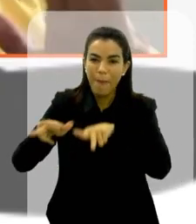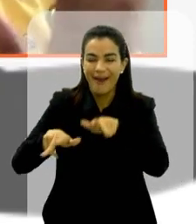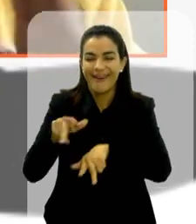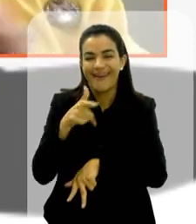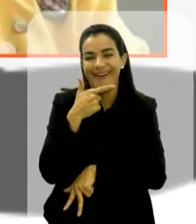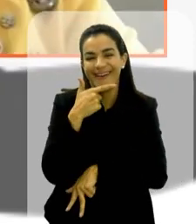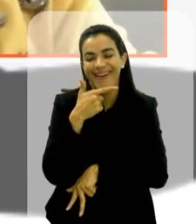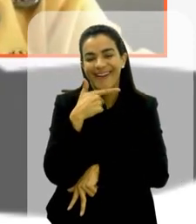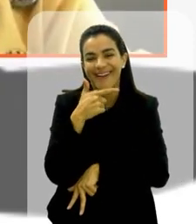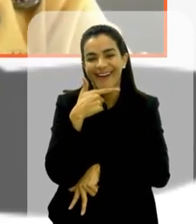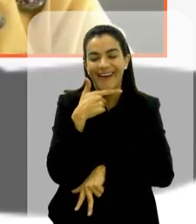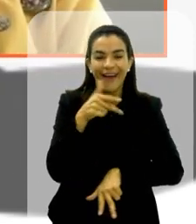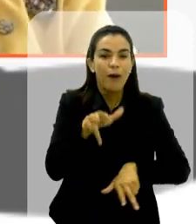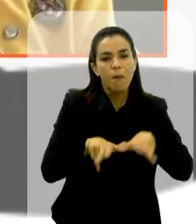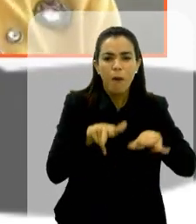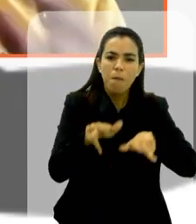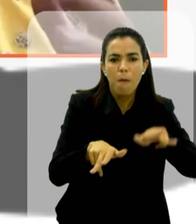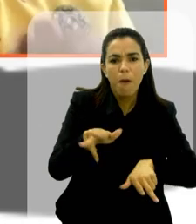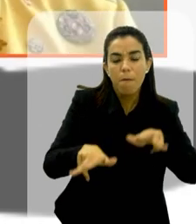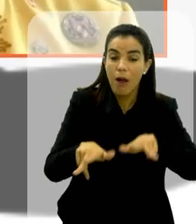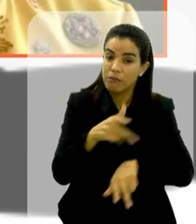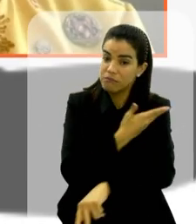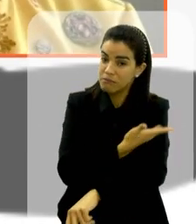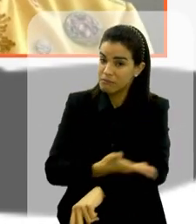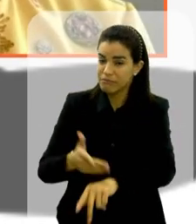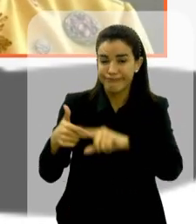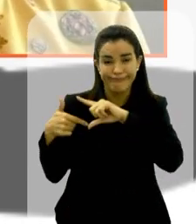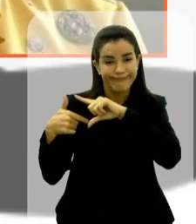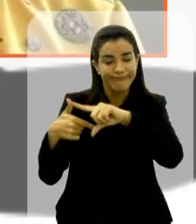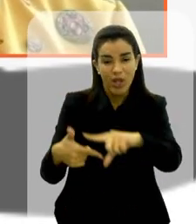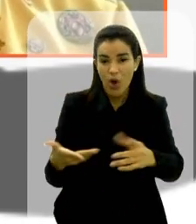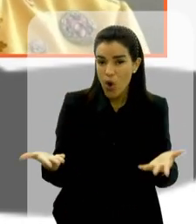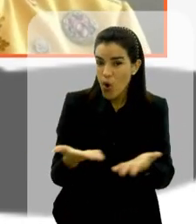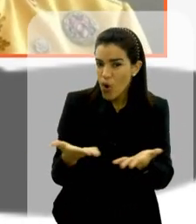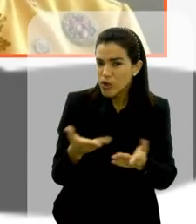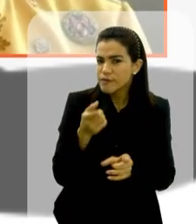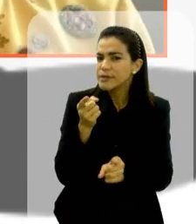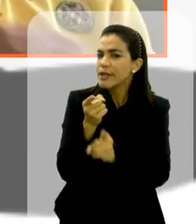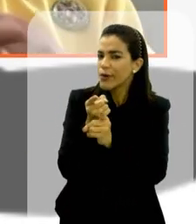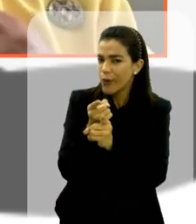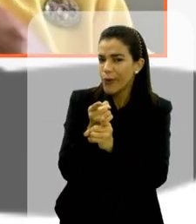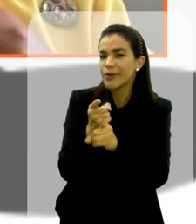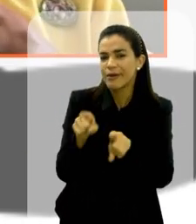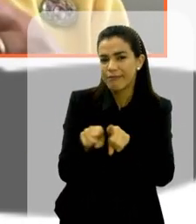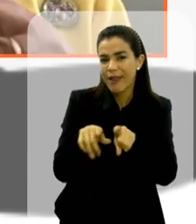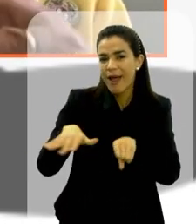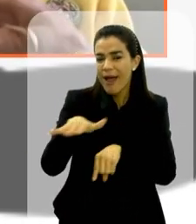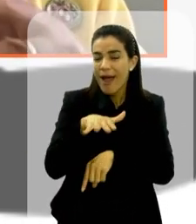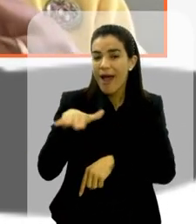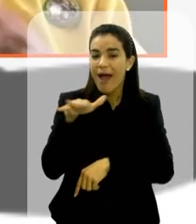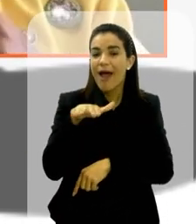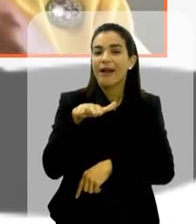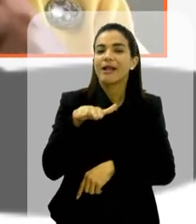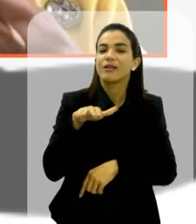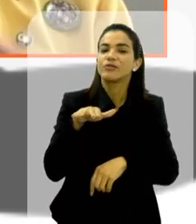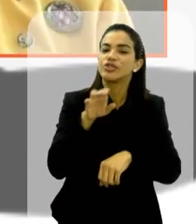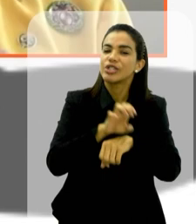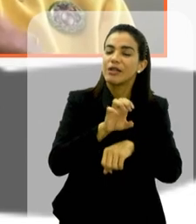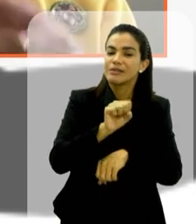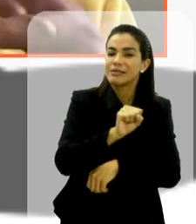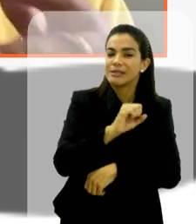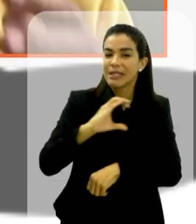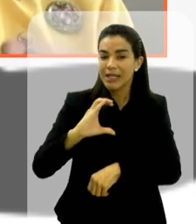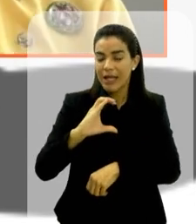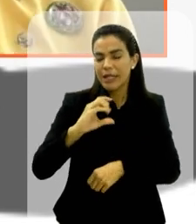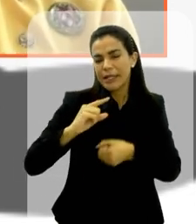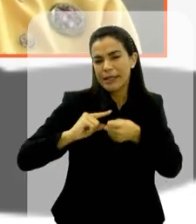Essa corrida, naquela época, era tradicional. Hoje em dia, você encontra ela e na região de Santa Catarina, interior